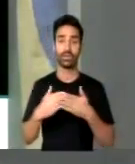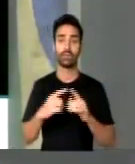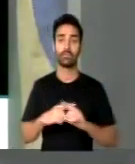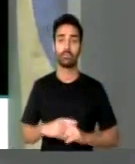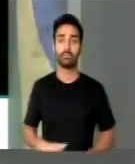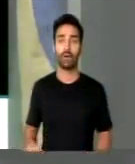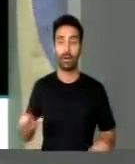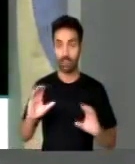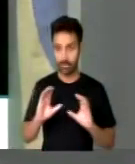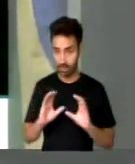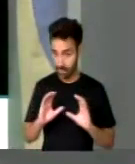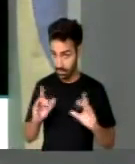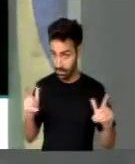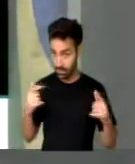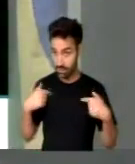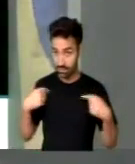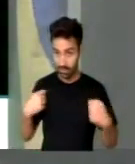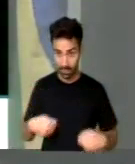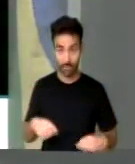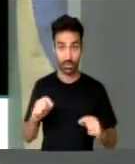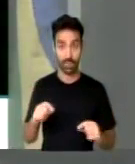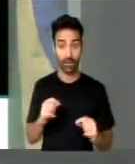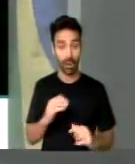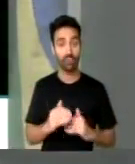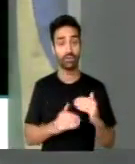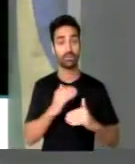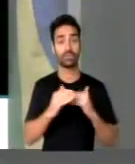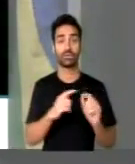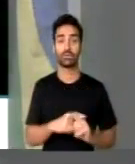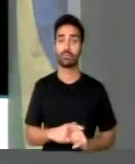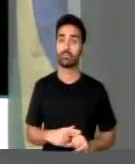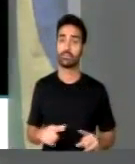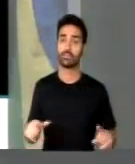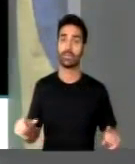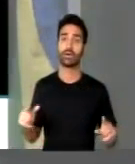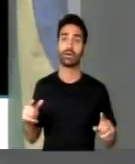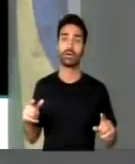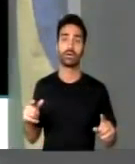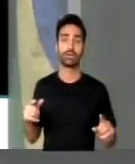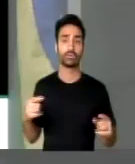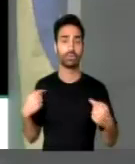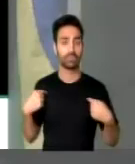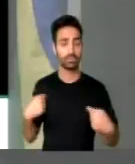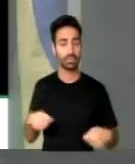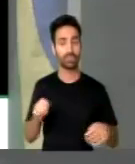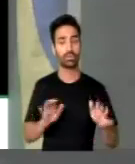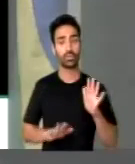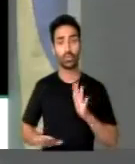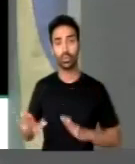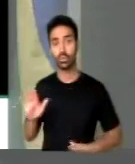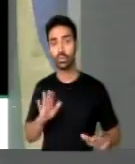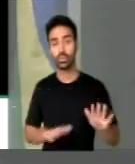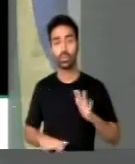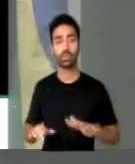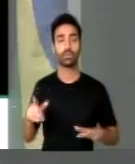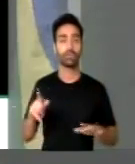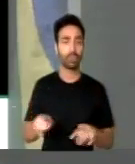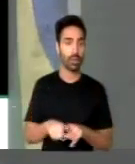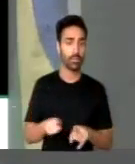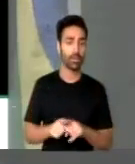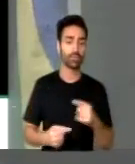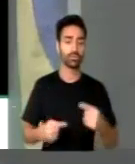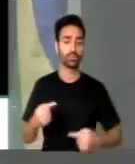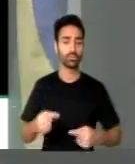claro que isso tem que ser avançar, mas dentro de uma certa parcimônia e dentro de algumas questões que são